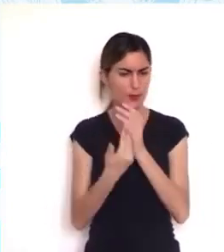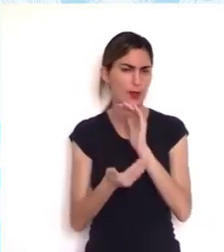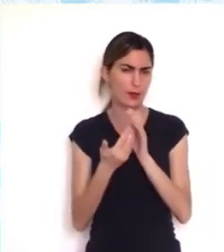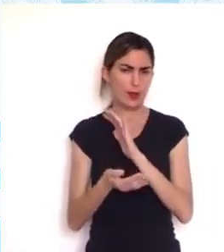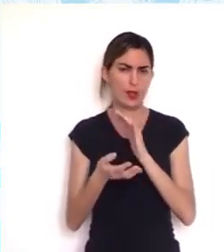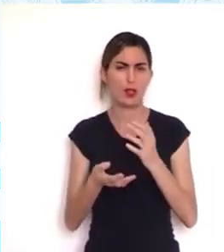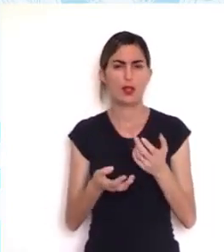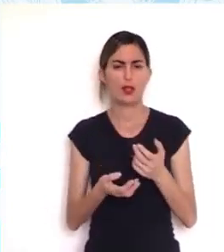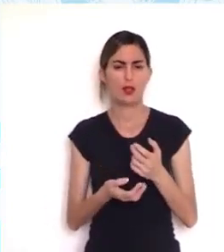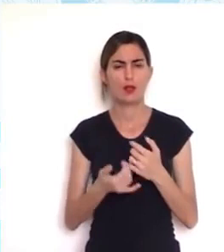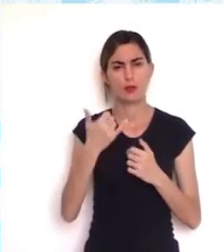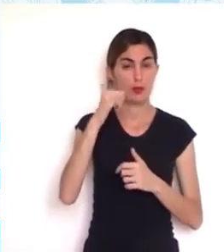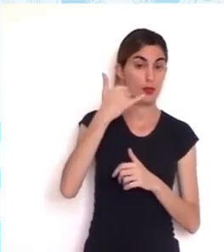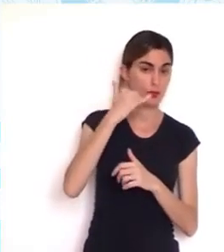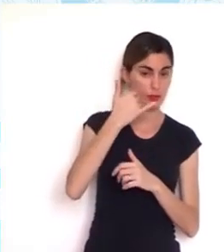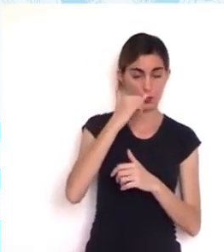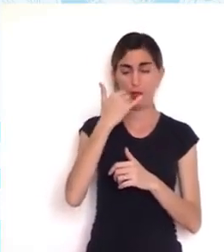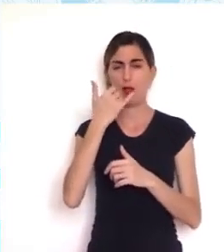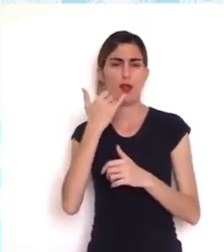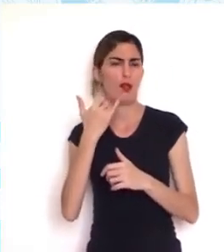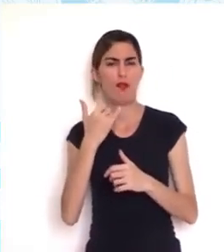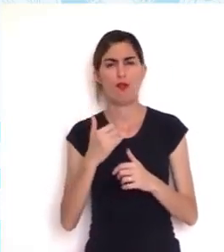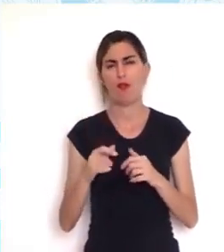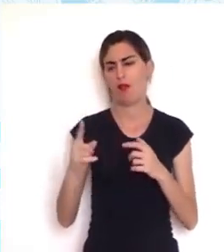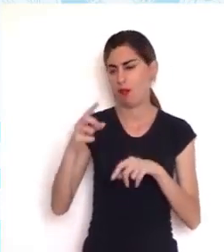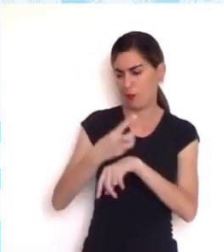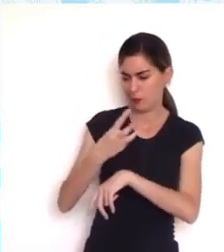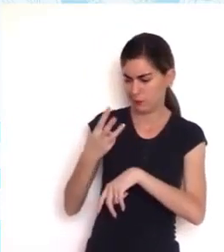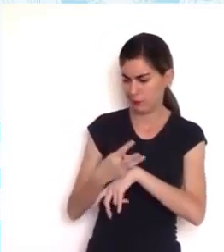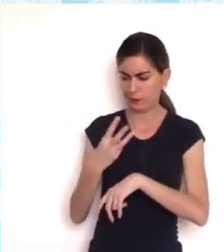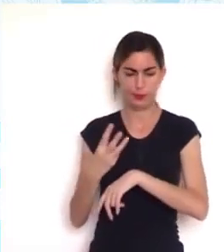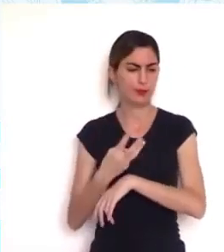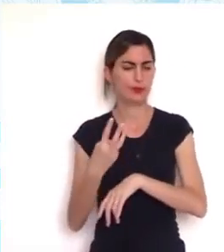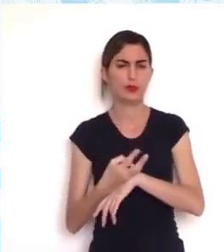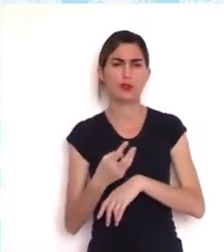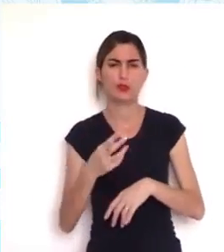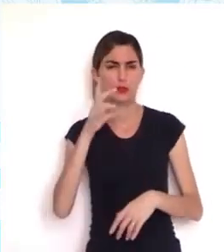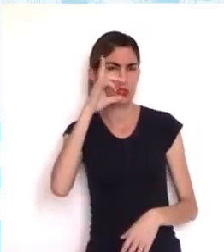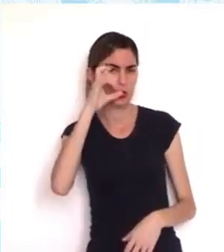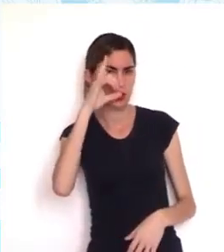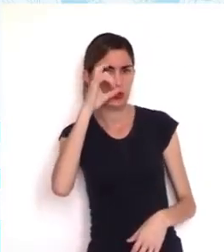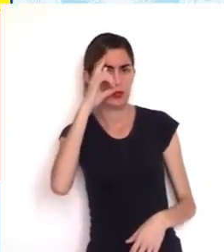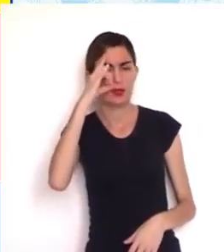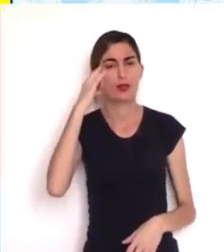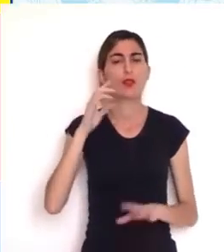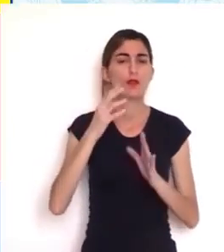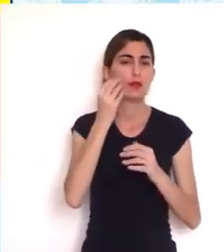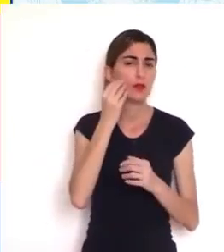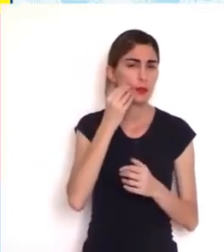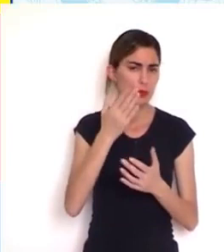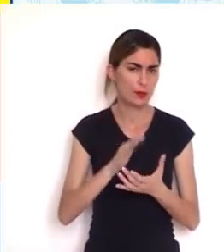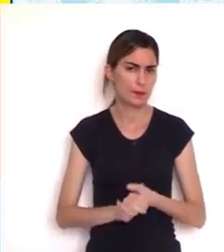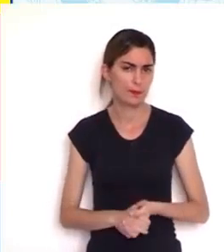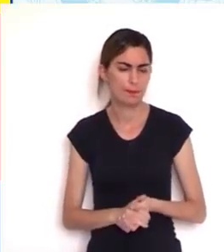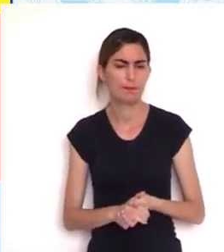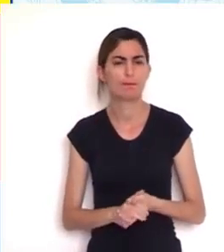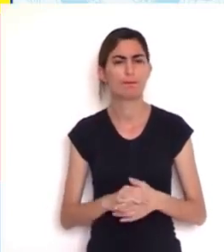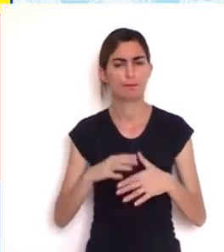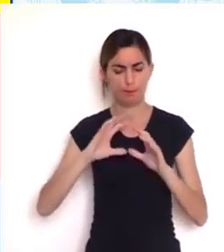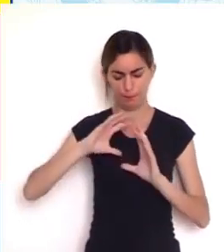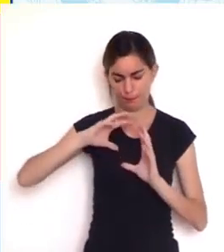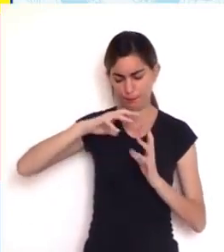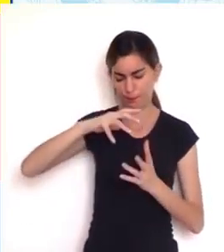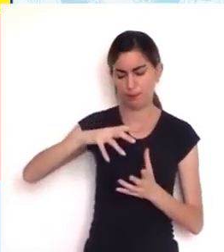desatento, nada de pegar o celular, ir lá para o WhatsApp, Instagram. Então, vamos lá.